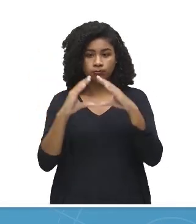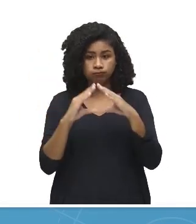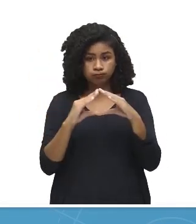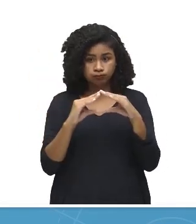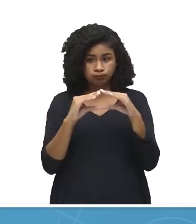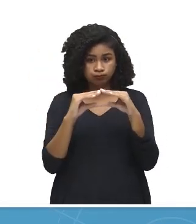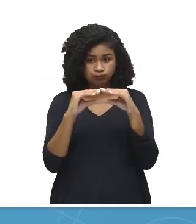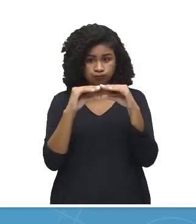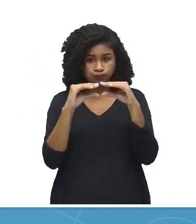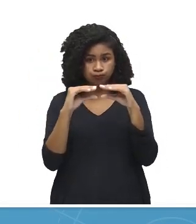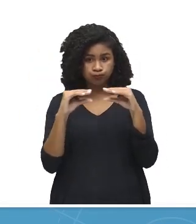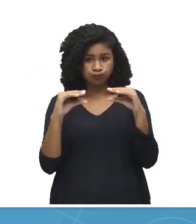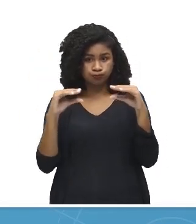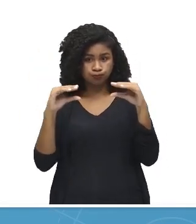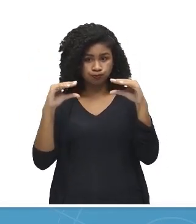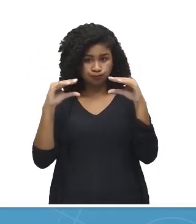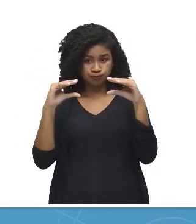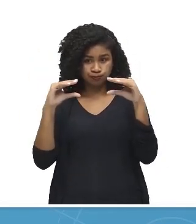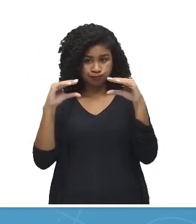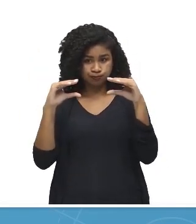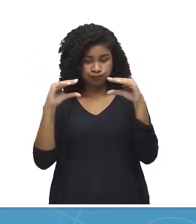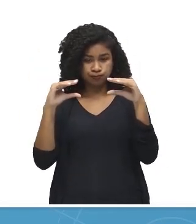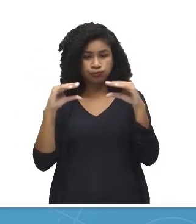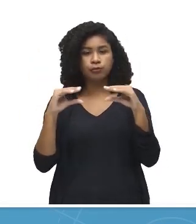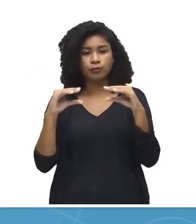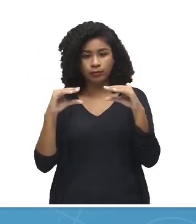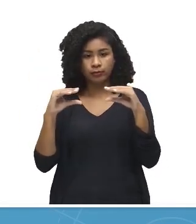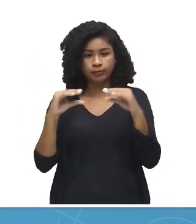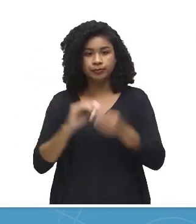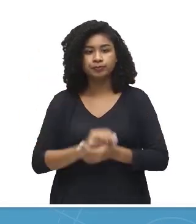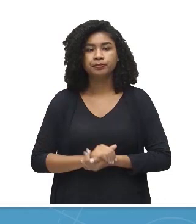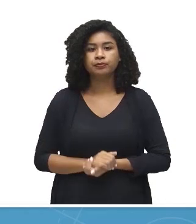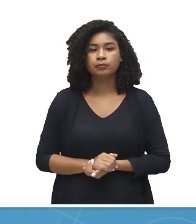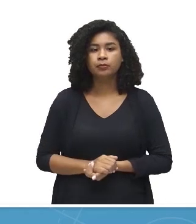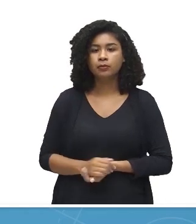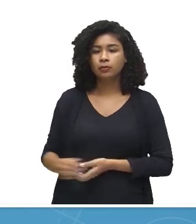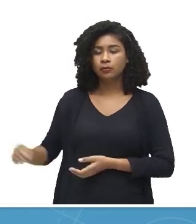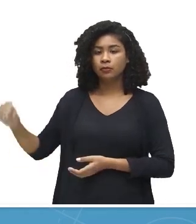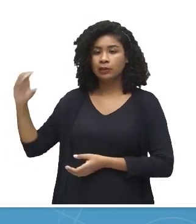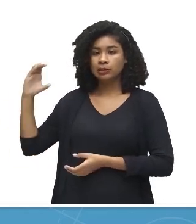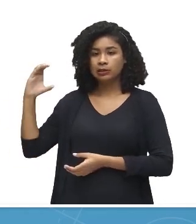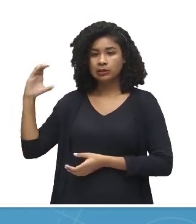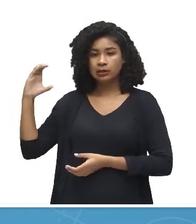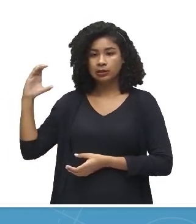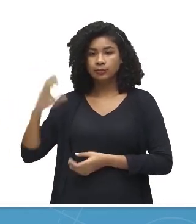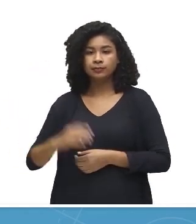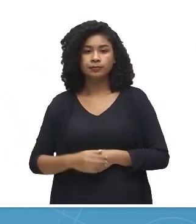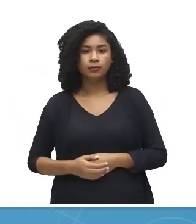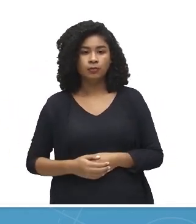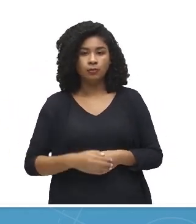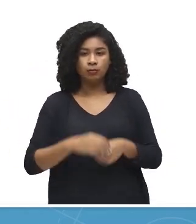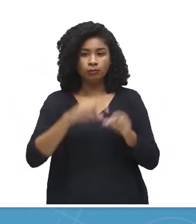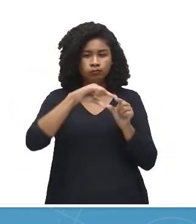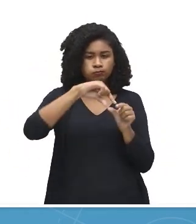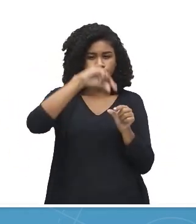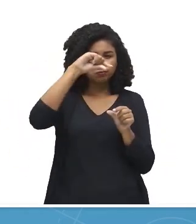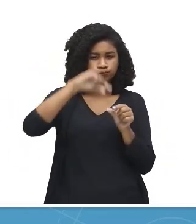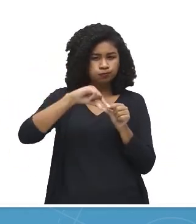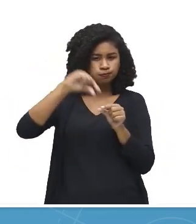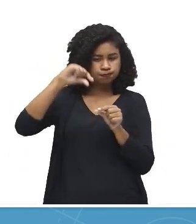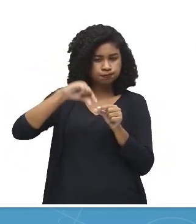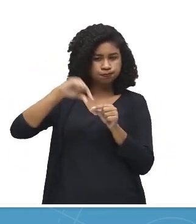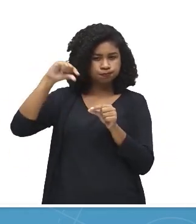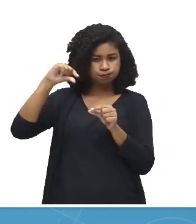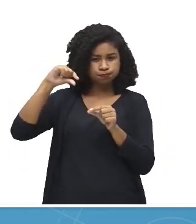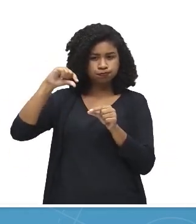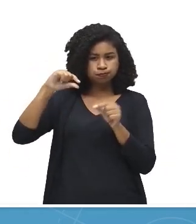ali células mais em formato cúbico, né? Em uma camada também. E a gente observa ali abaixo as células colunares